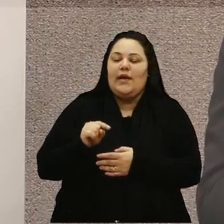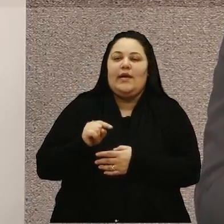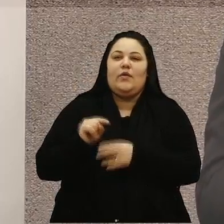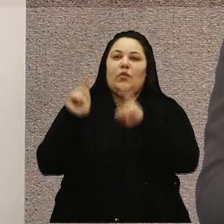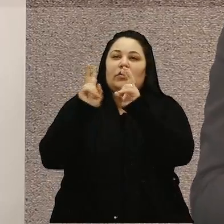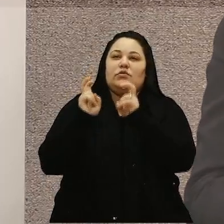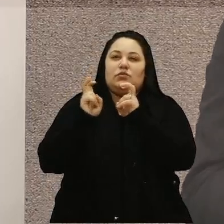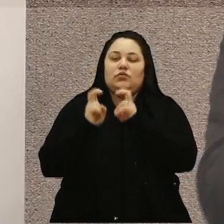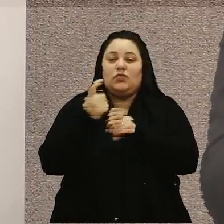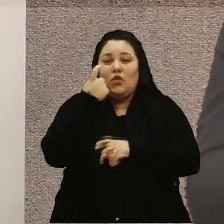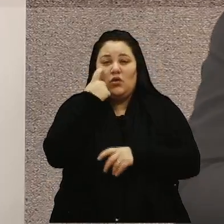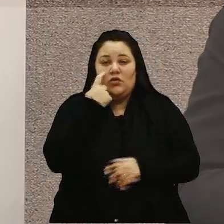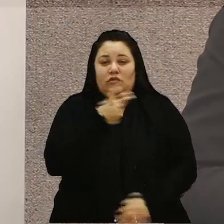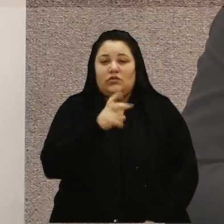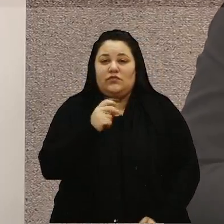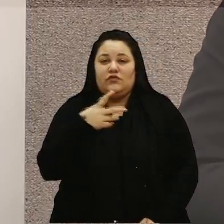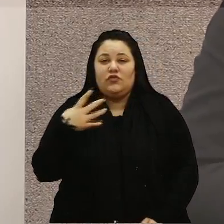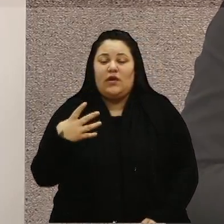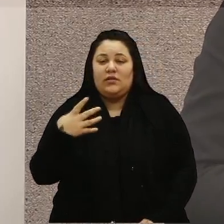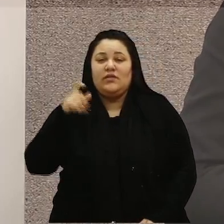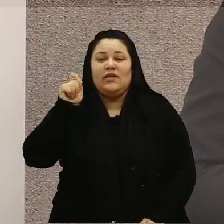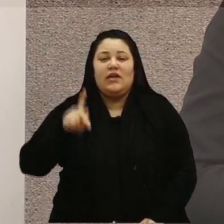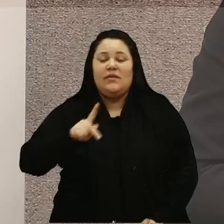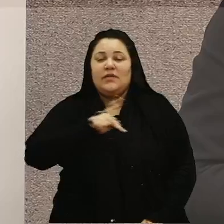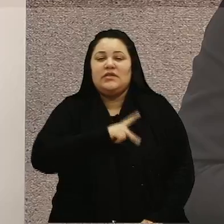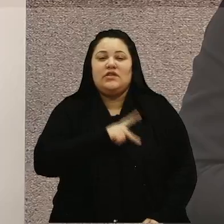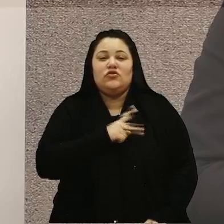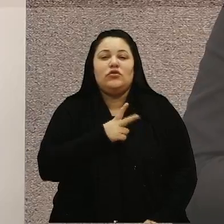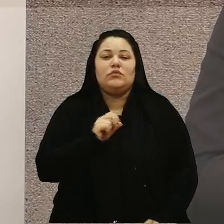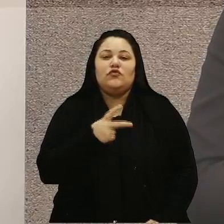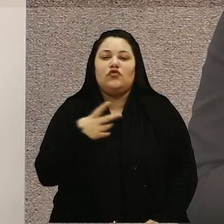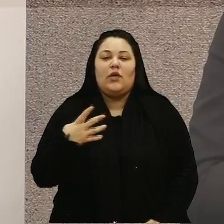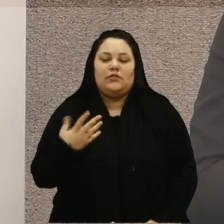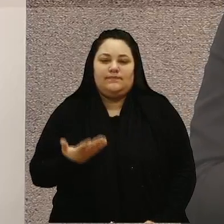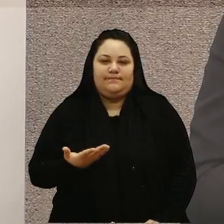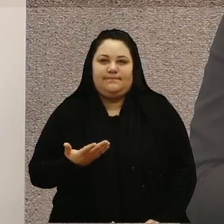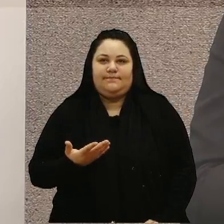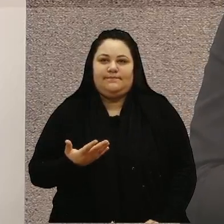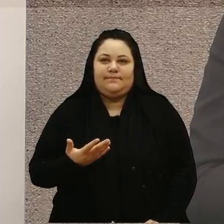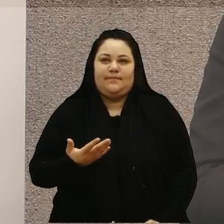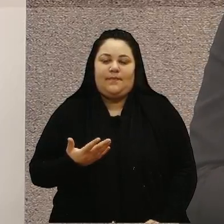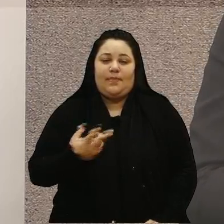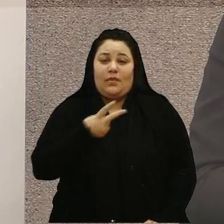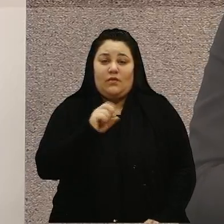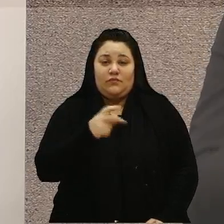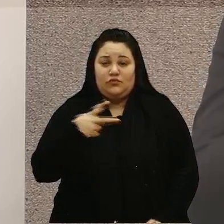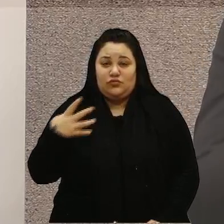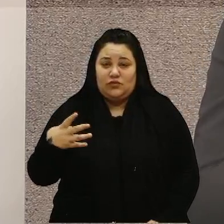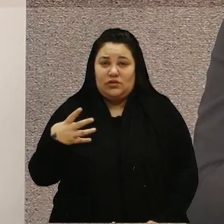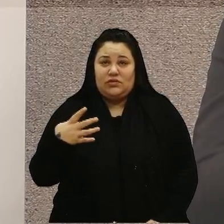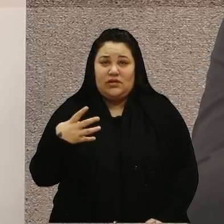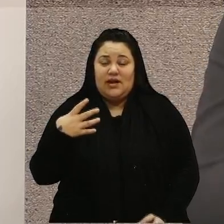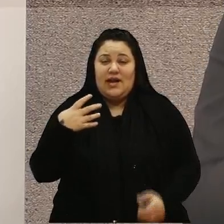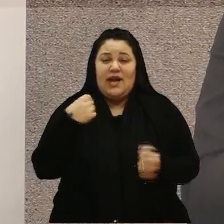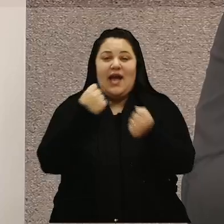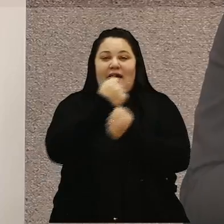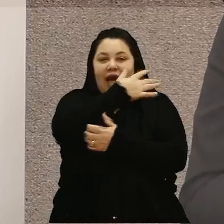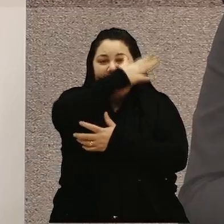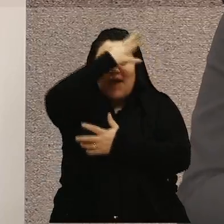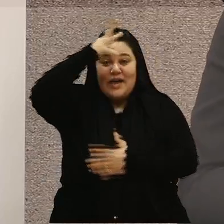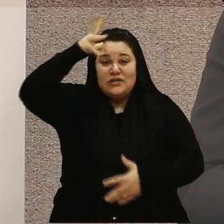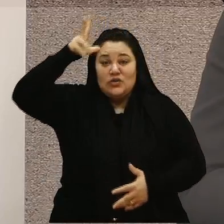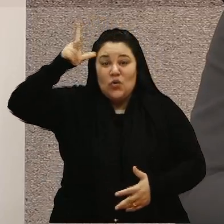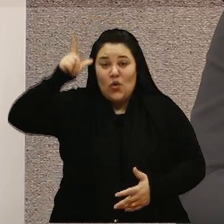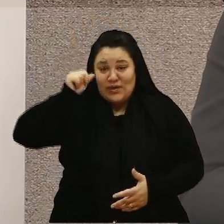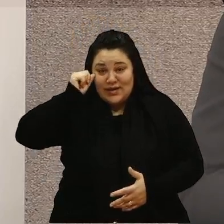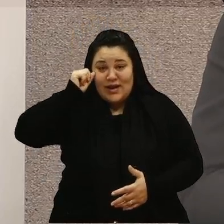só, em 2024, quem é que está na presidência em 2024? Em 2024, a Amazônia registrou a maior área